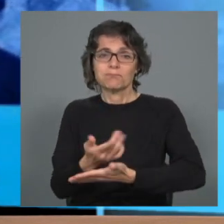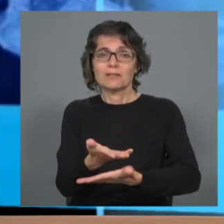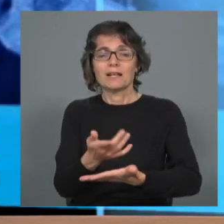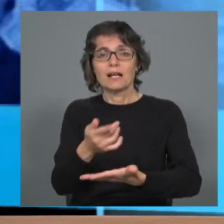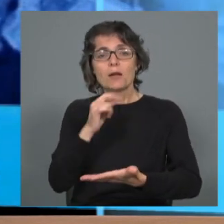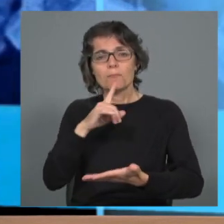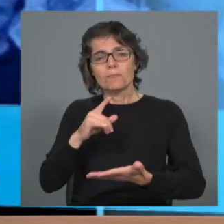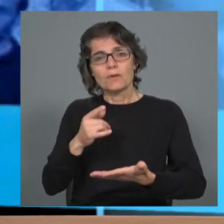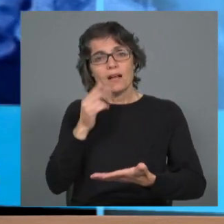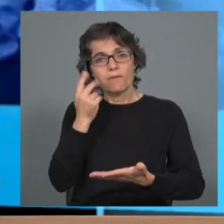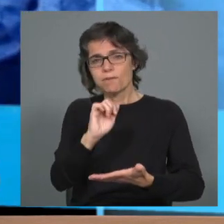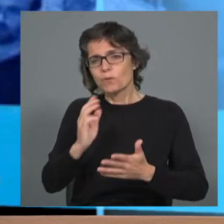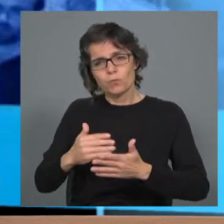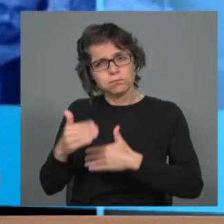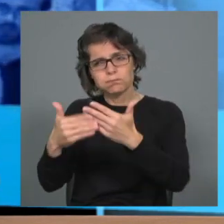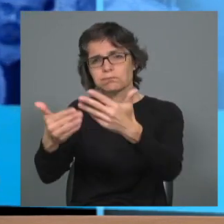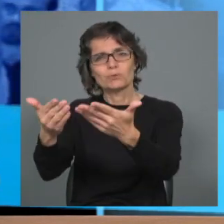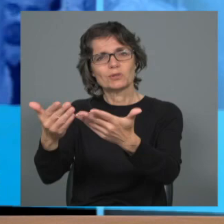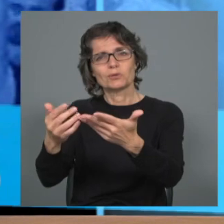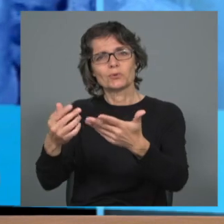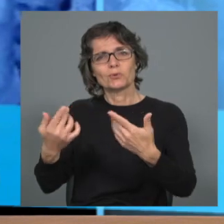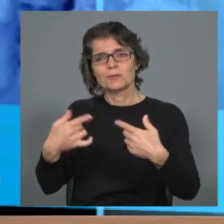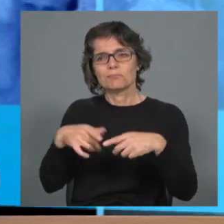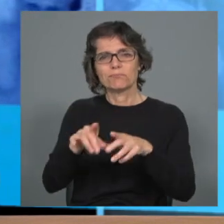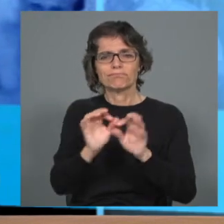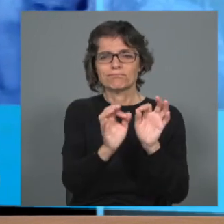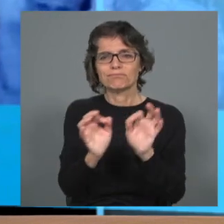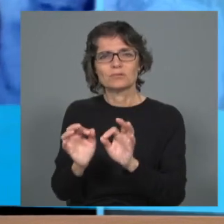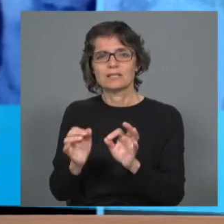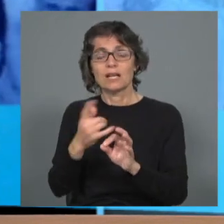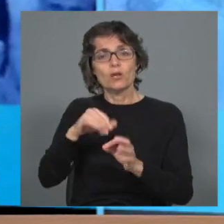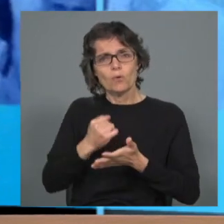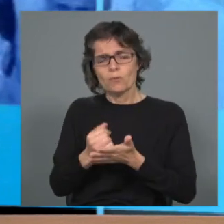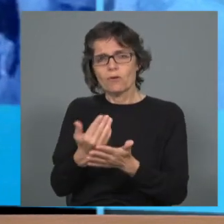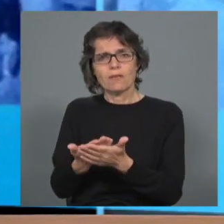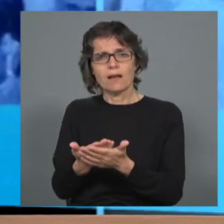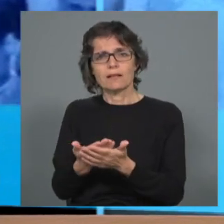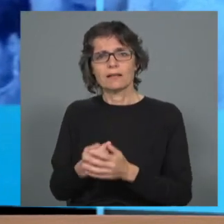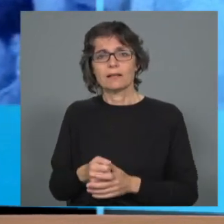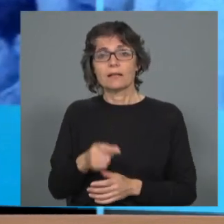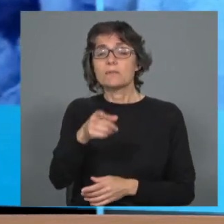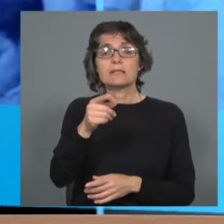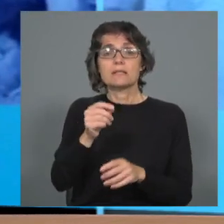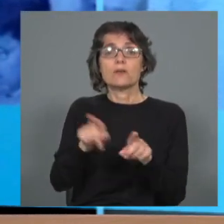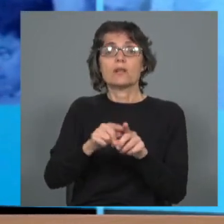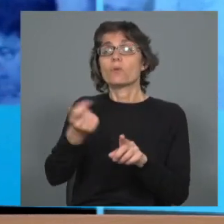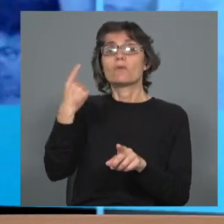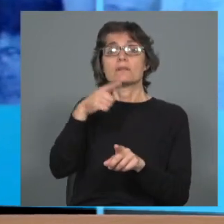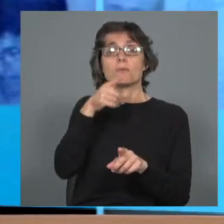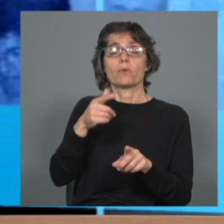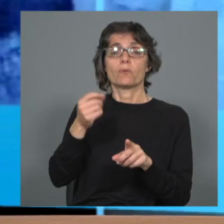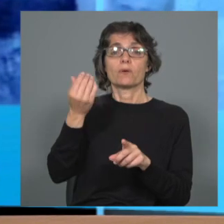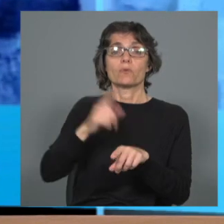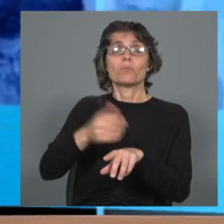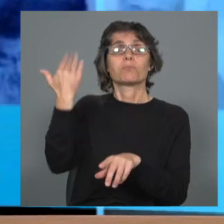realizadas, acabam por conseguir, com o apoio da ajuda de mãe, tudo bem, mas era o tal bairro que dizia há bocado,